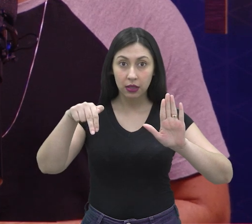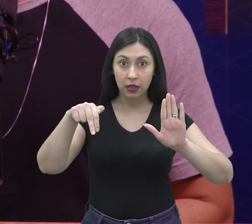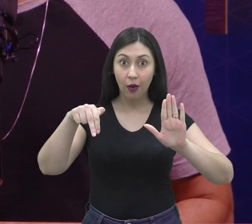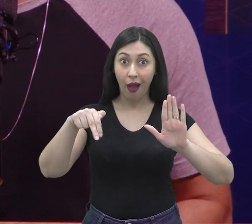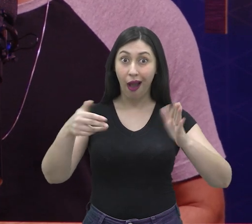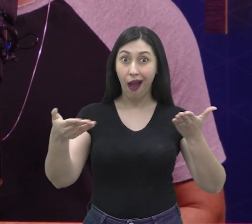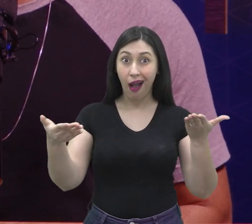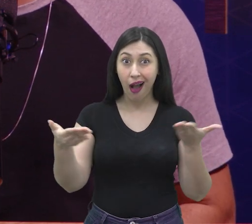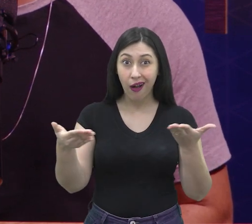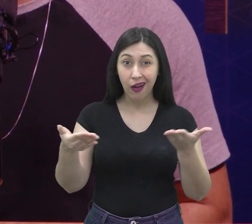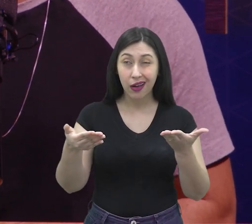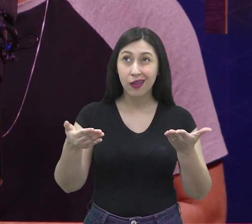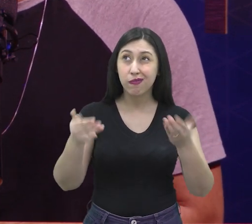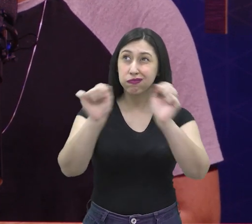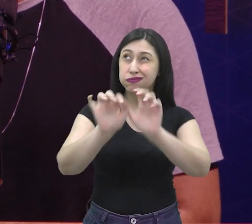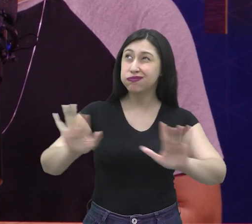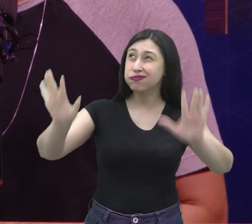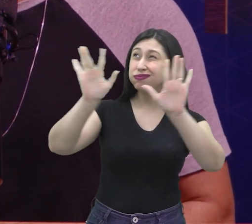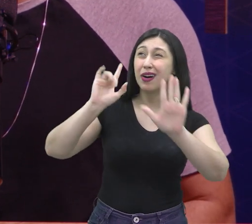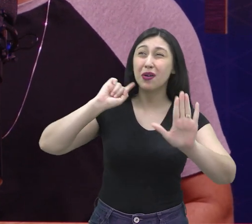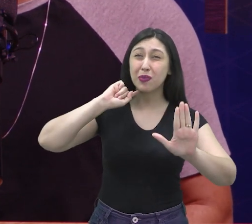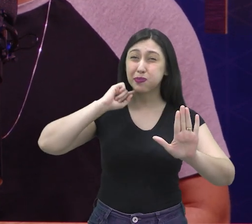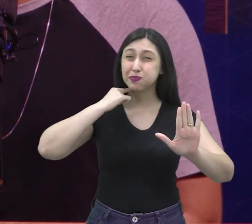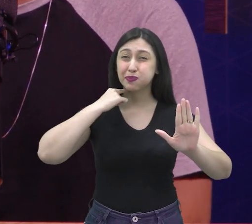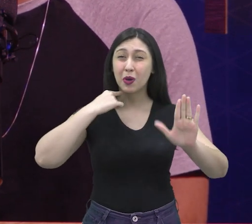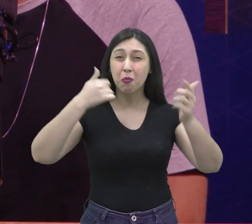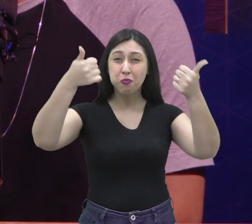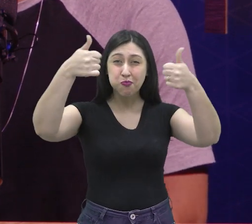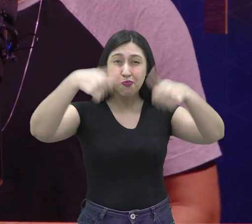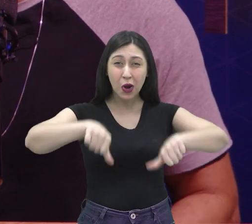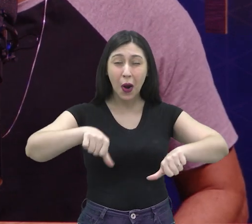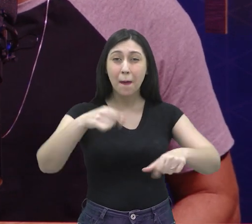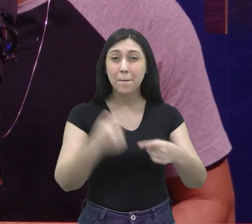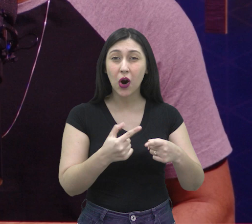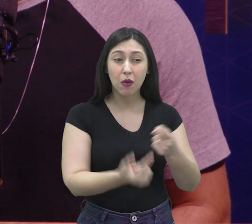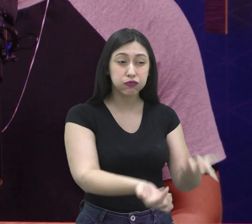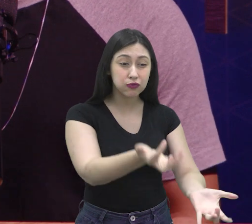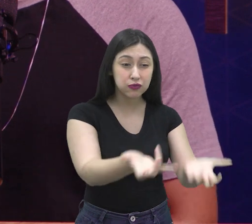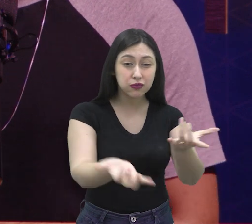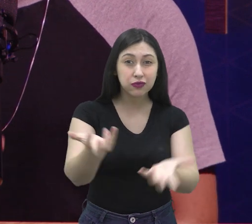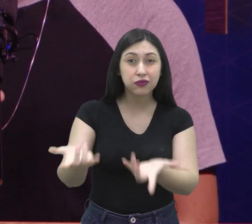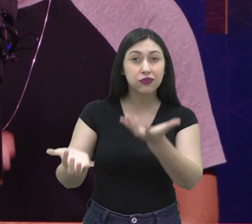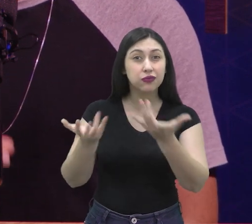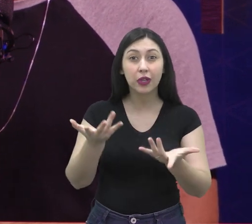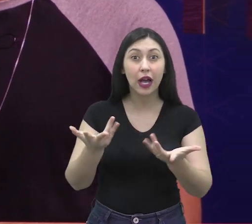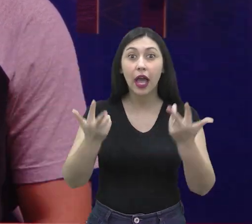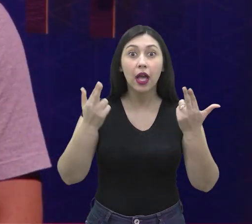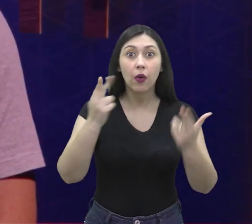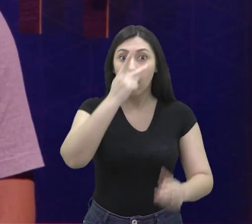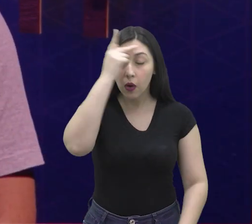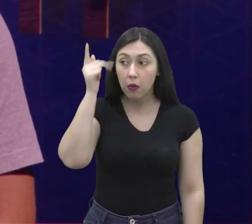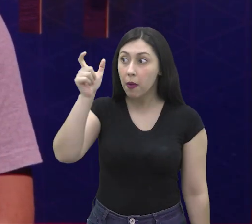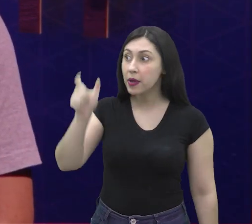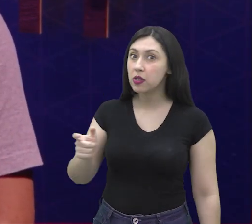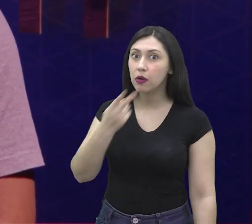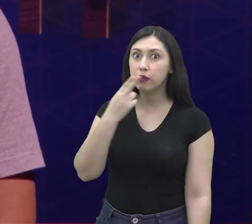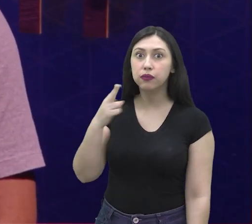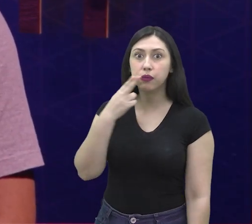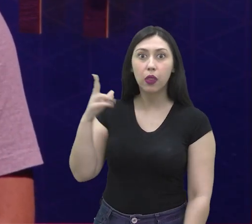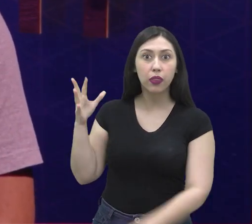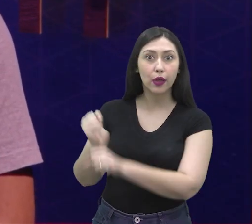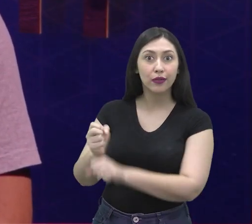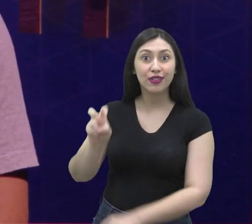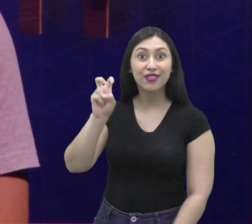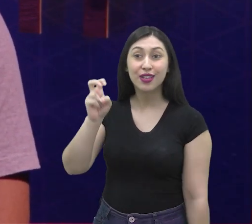a intensificação da poluição atmosférica provocada pelas queimadas, é como se cada pessoa fumasse de